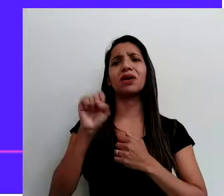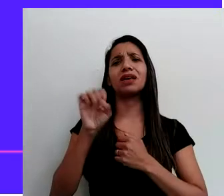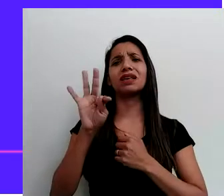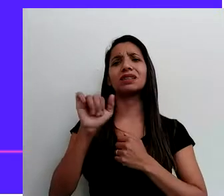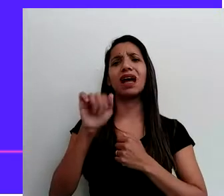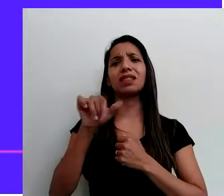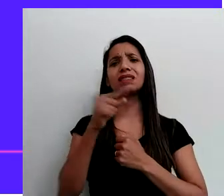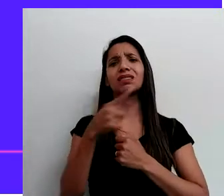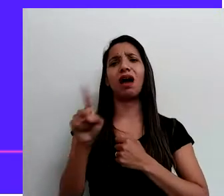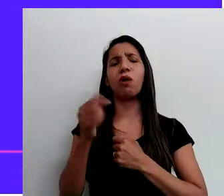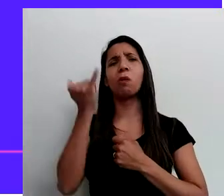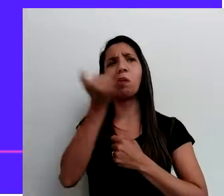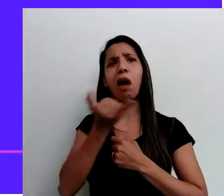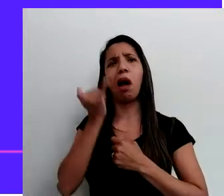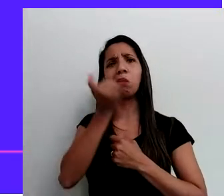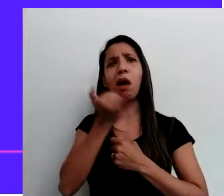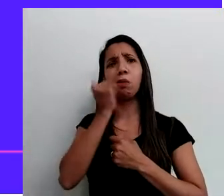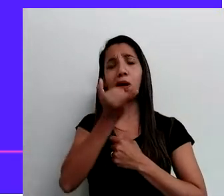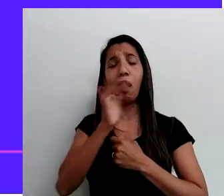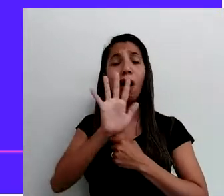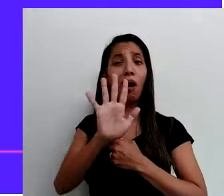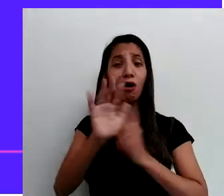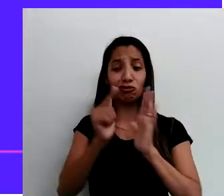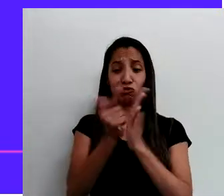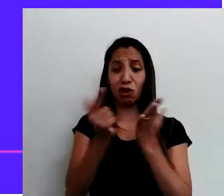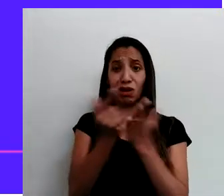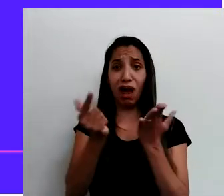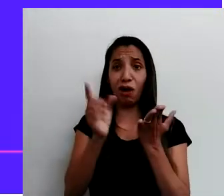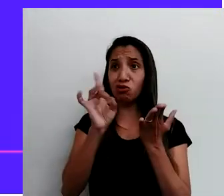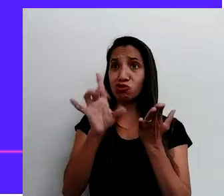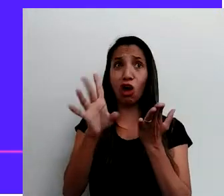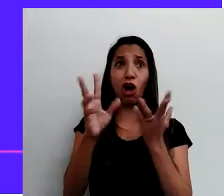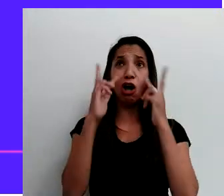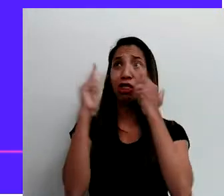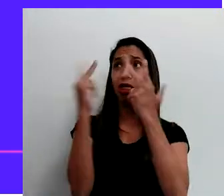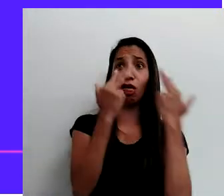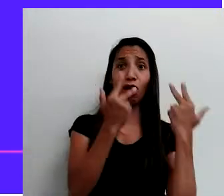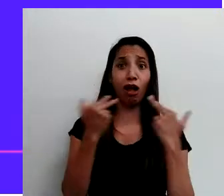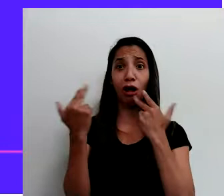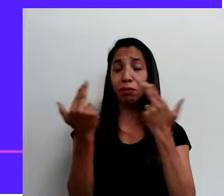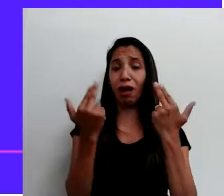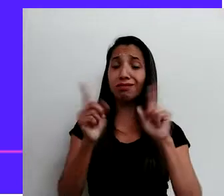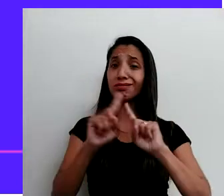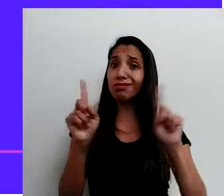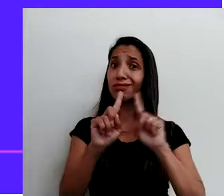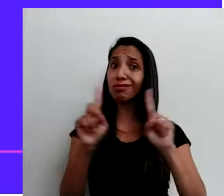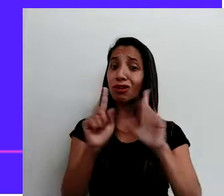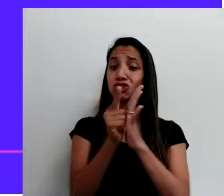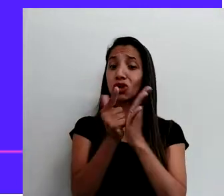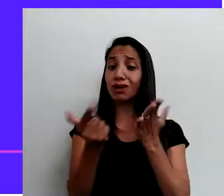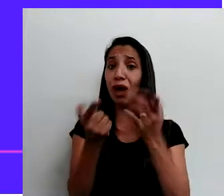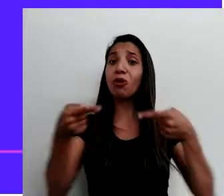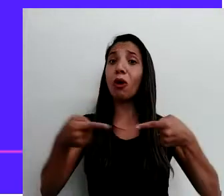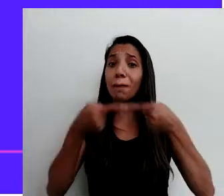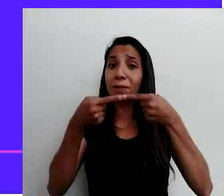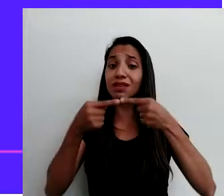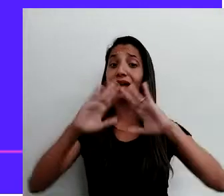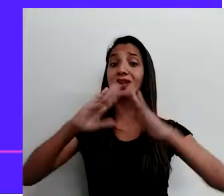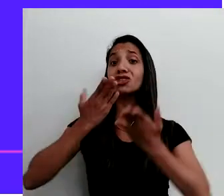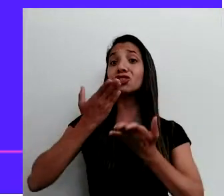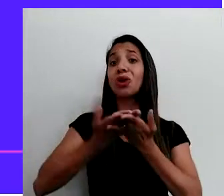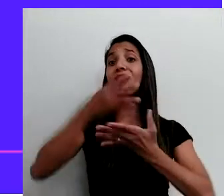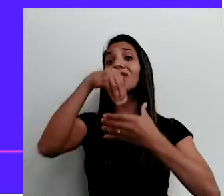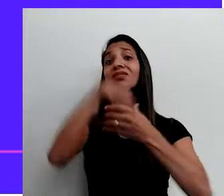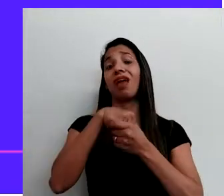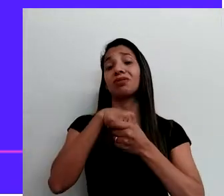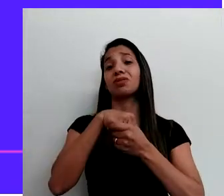estar nas escolas, né? Para a gente criar novas gerações de leitores. A gente fala muito do estímulo